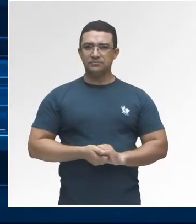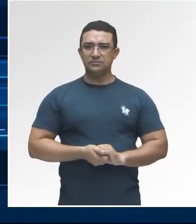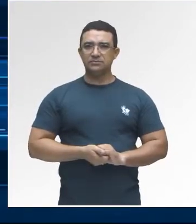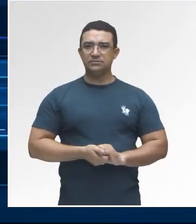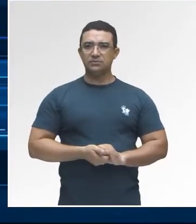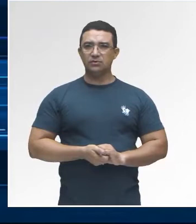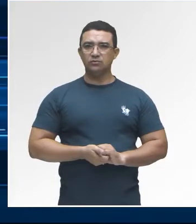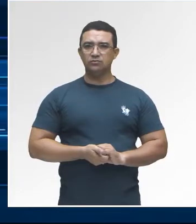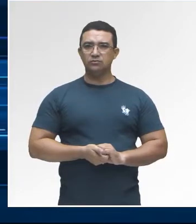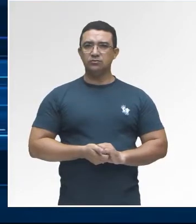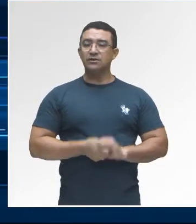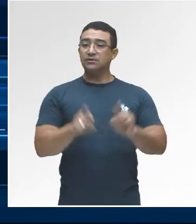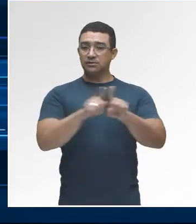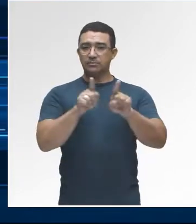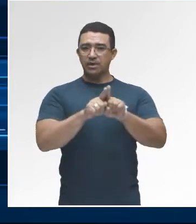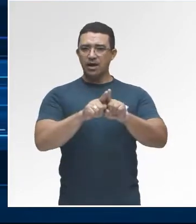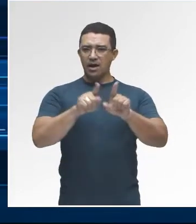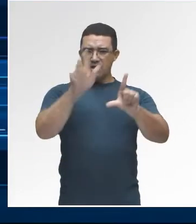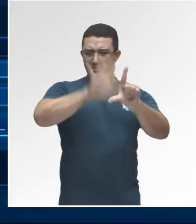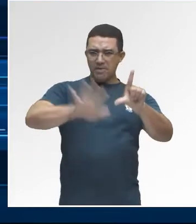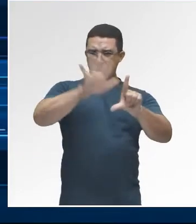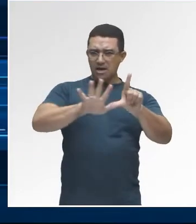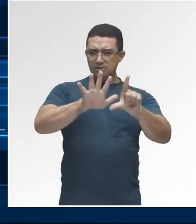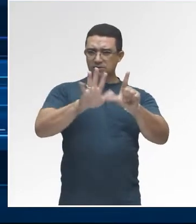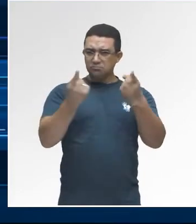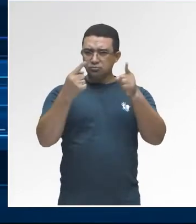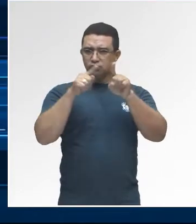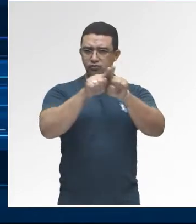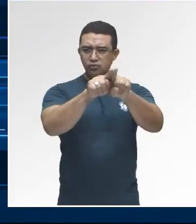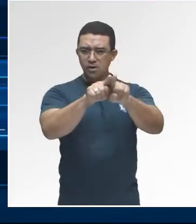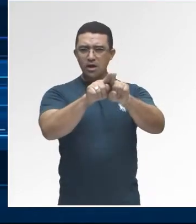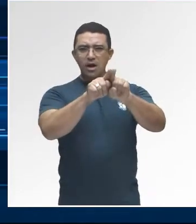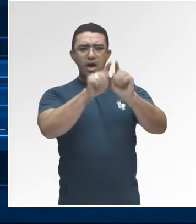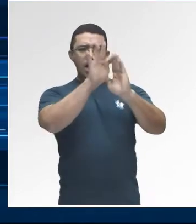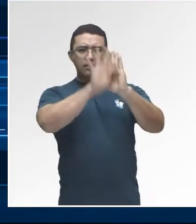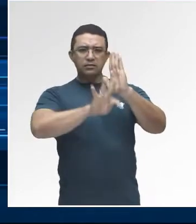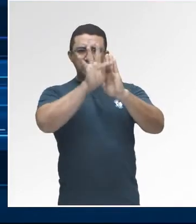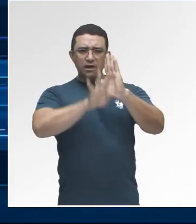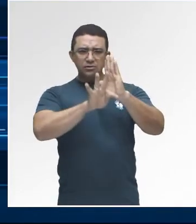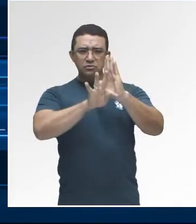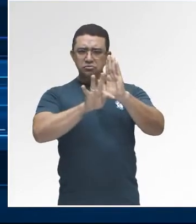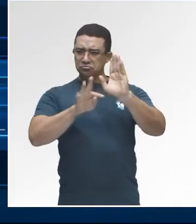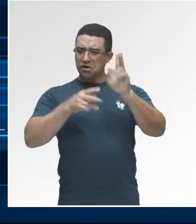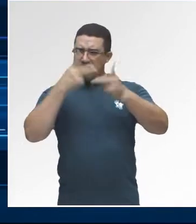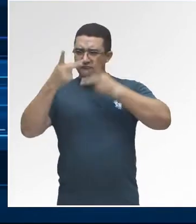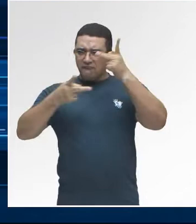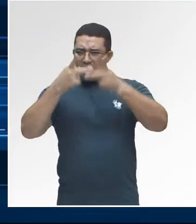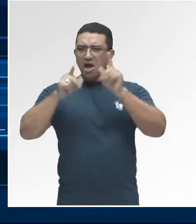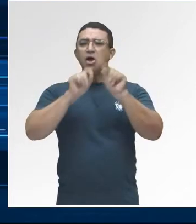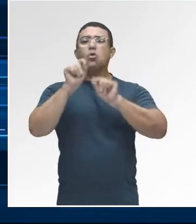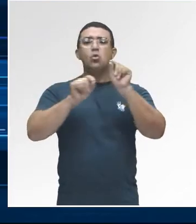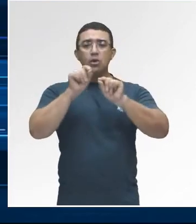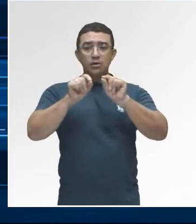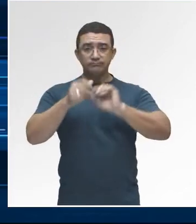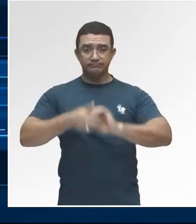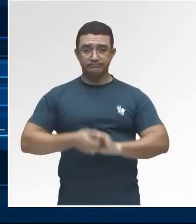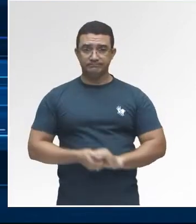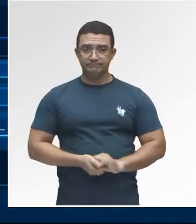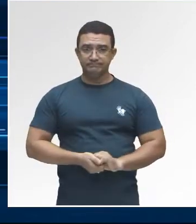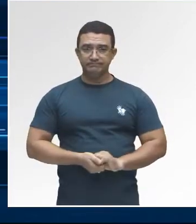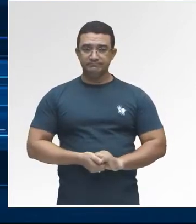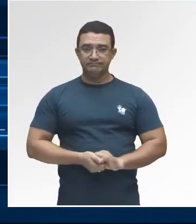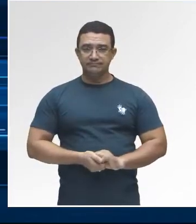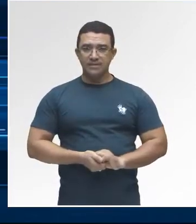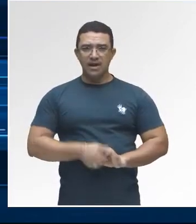juntamente com o título do texto, o que você acha que esse texto está falando? Então, quando a gente vê